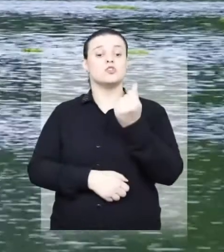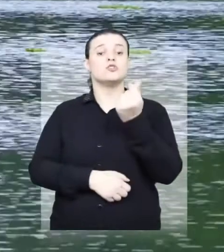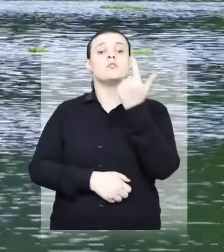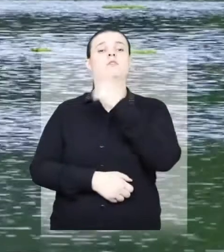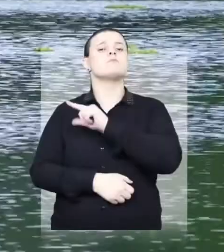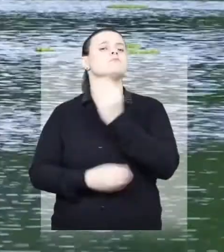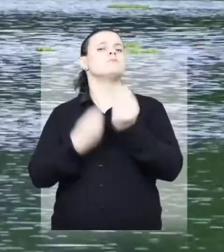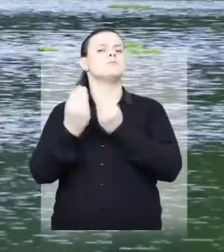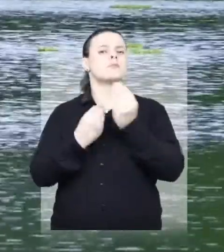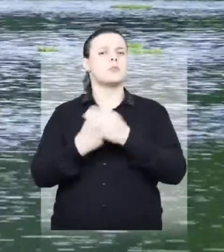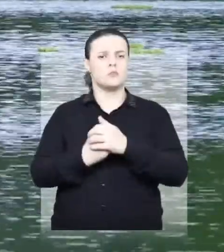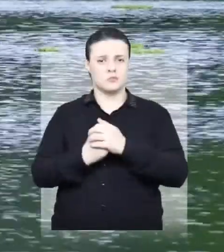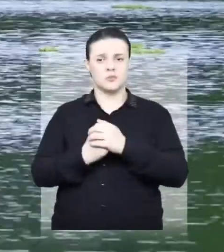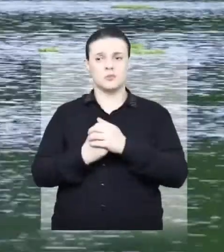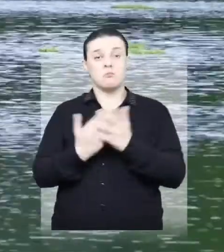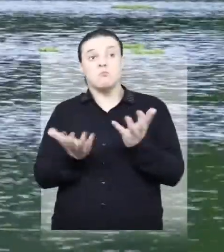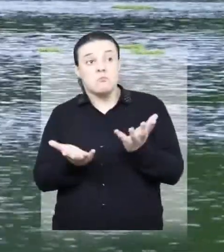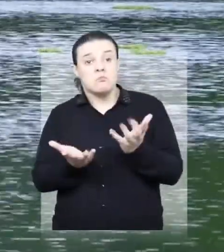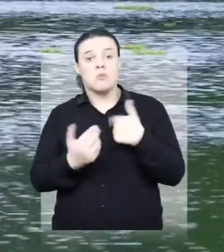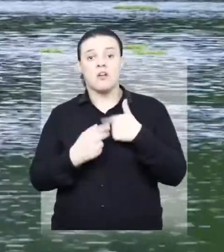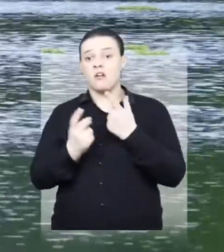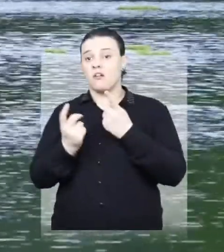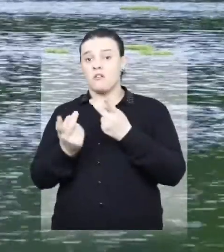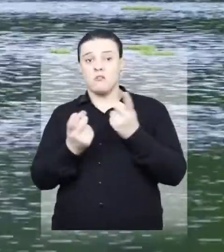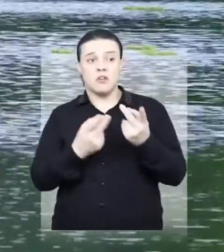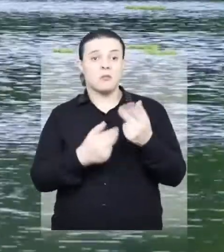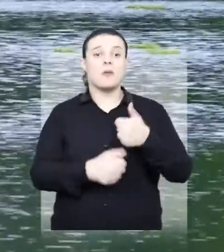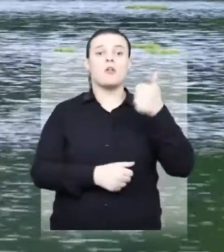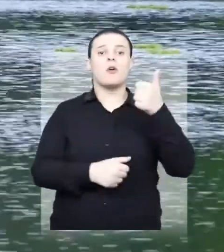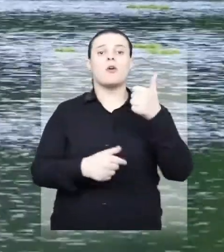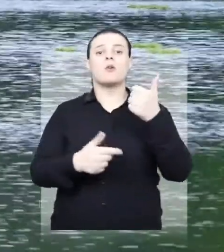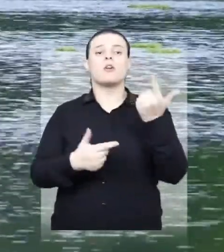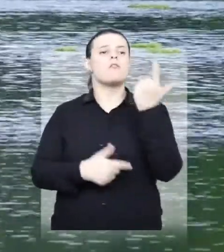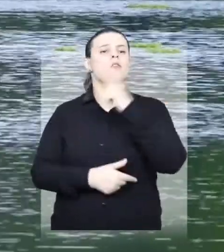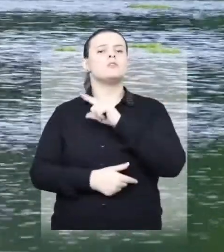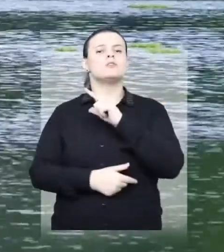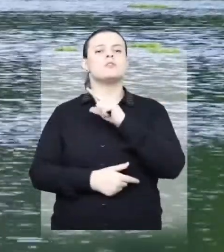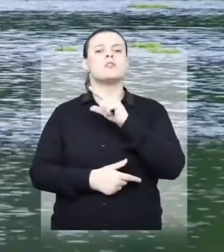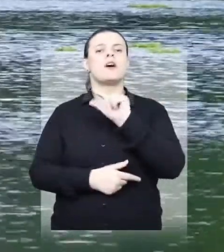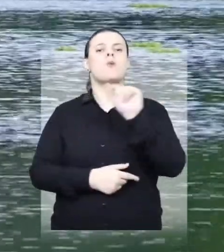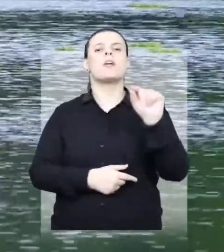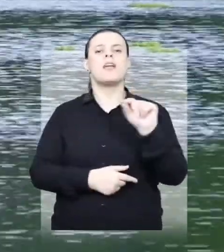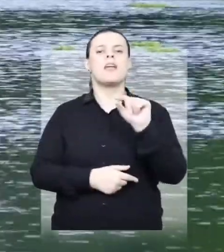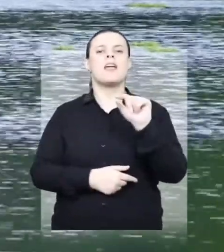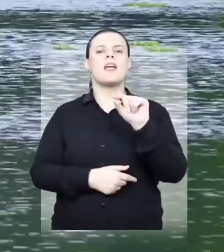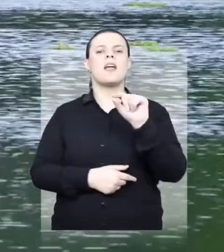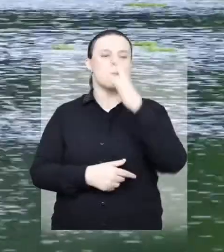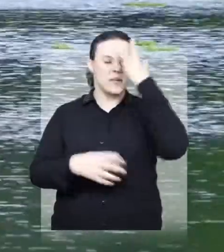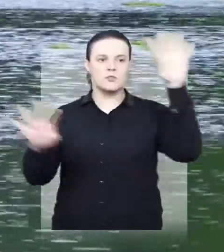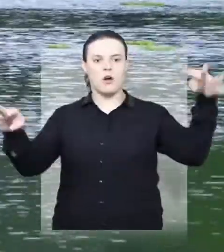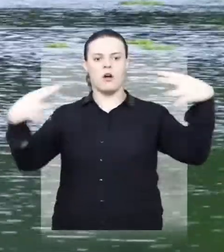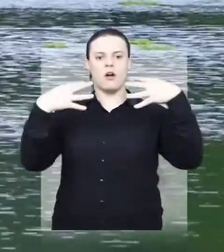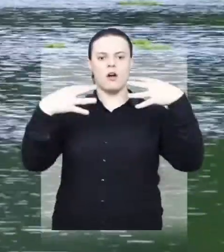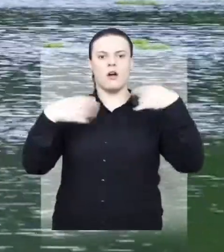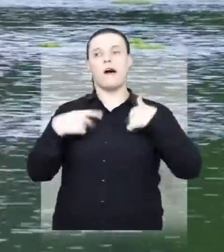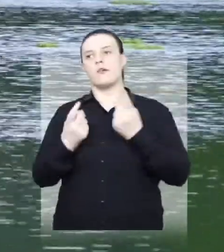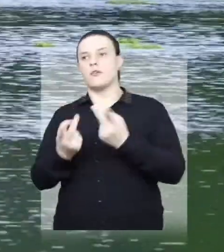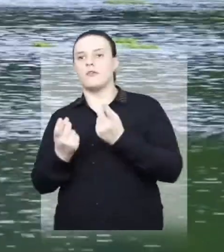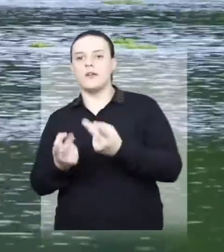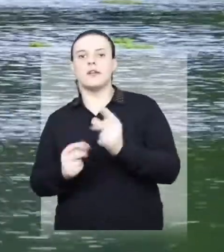dinheiro? Sabe, eu vendo melhor. O que vai me dar audiência? Então eu vou